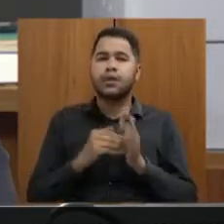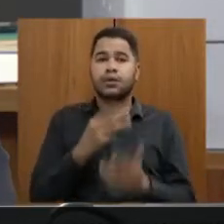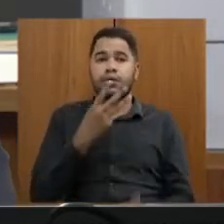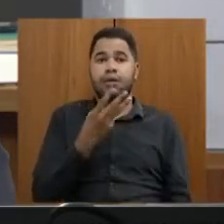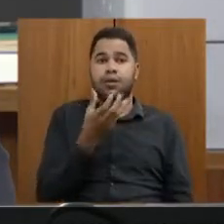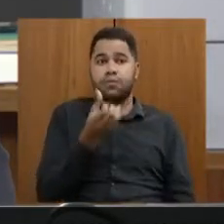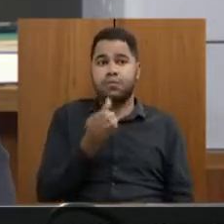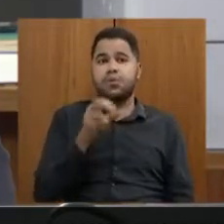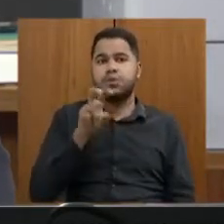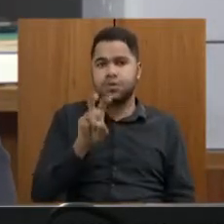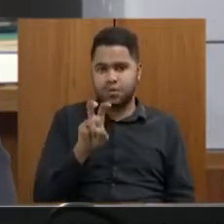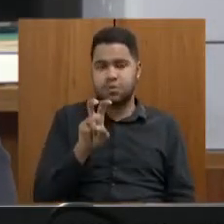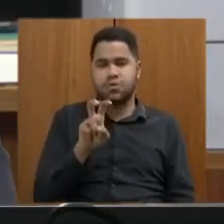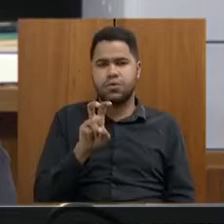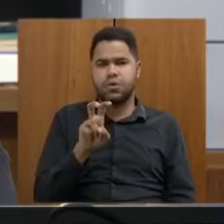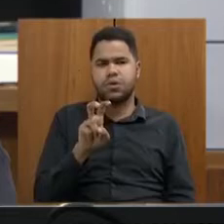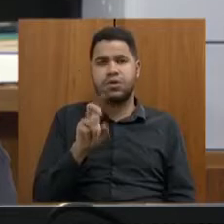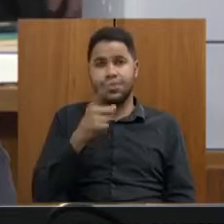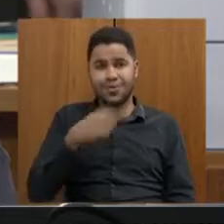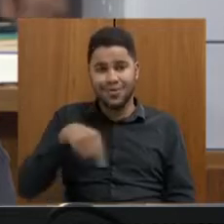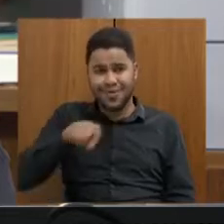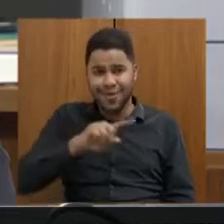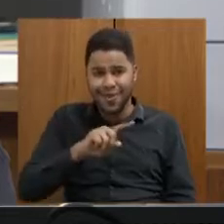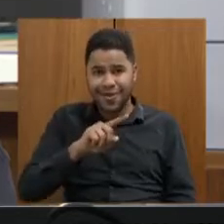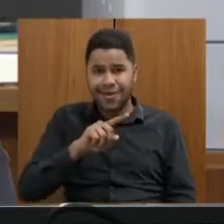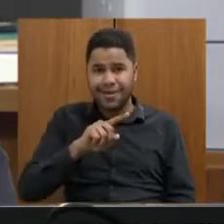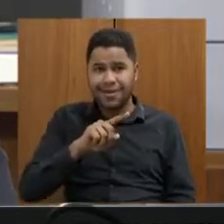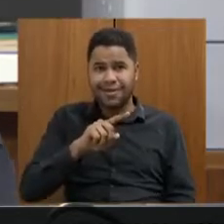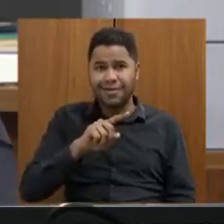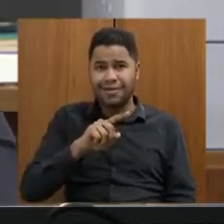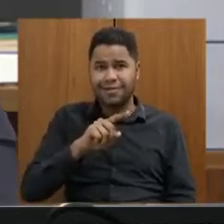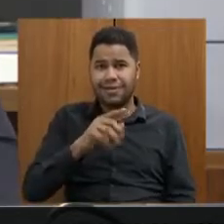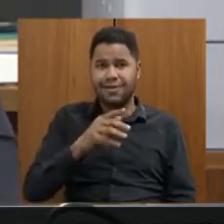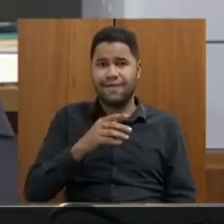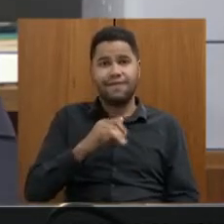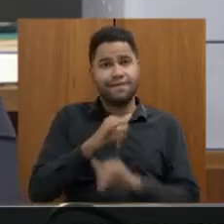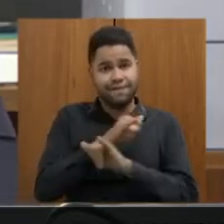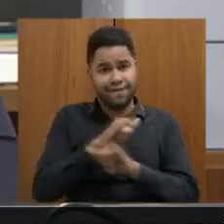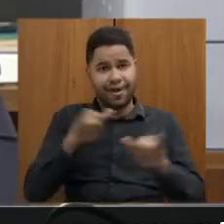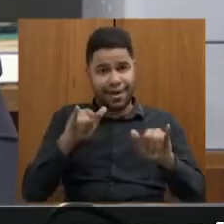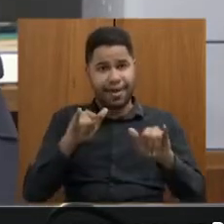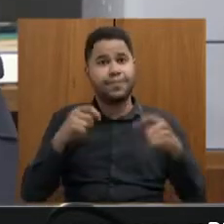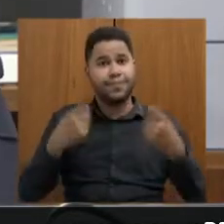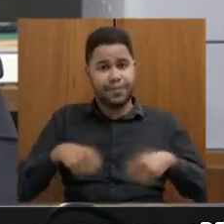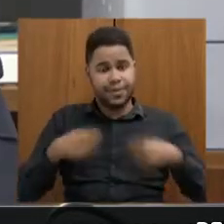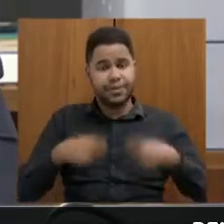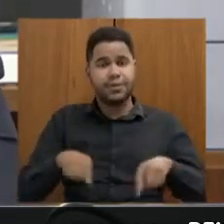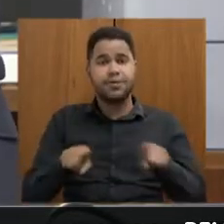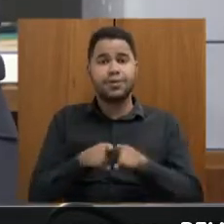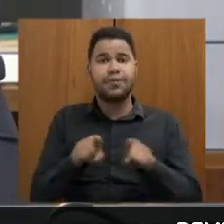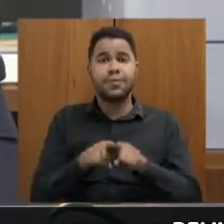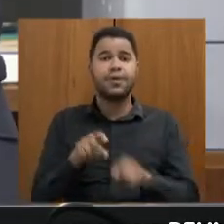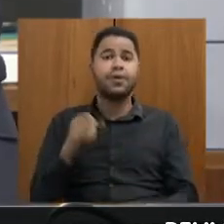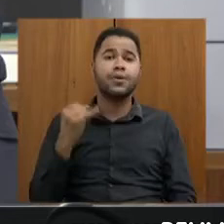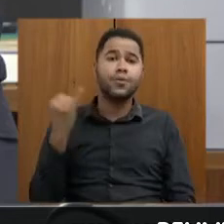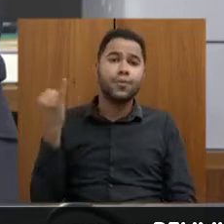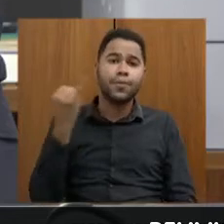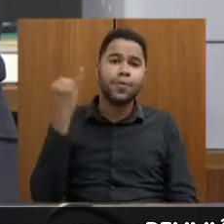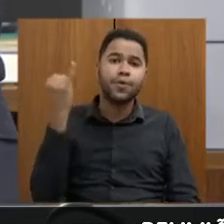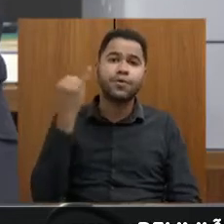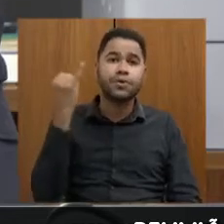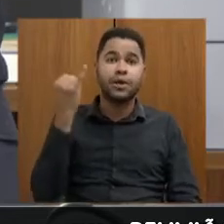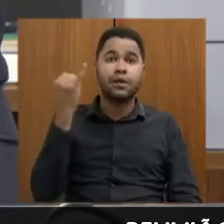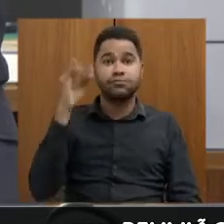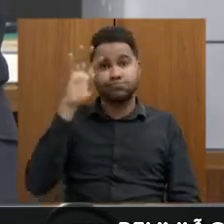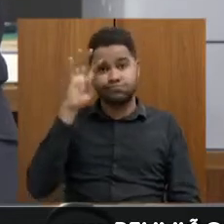365 e não podemos deixar de esquecer de mencionar Secretário é a importância né dessa